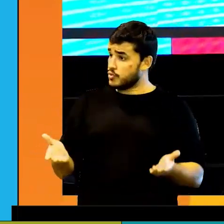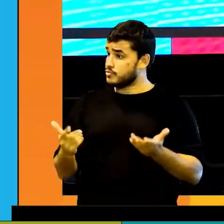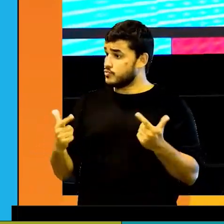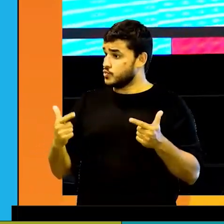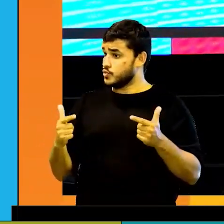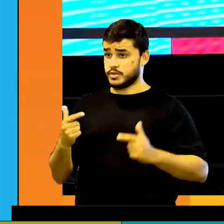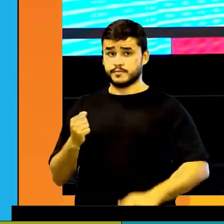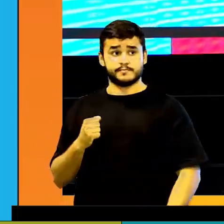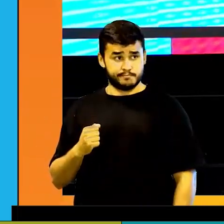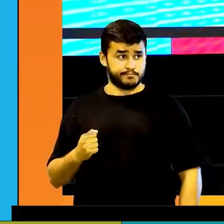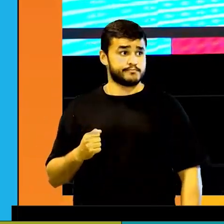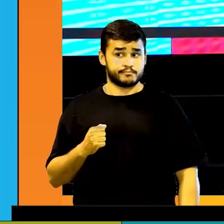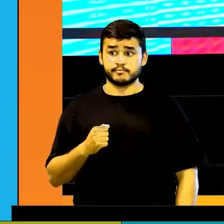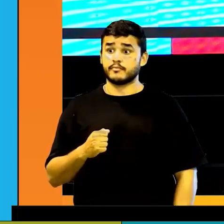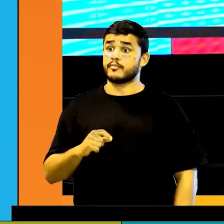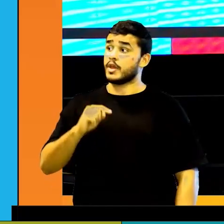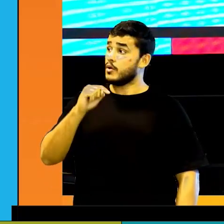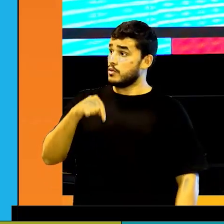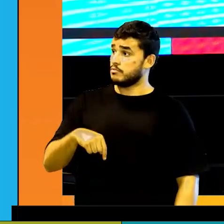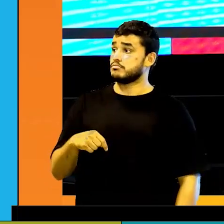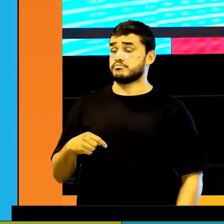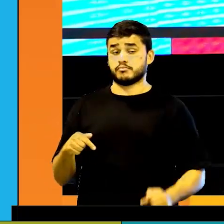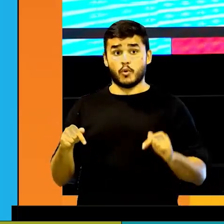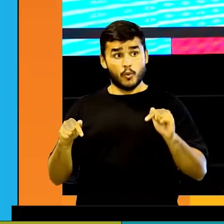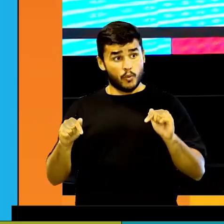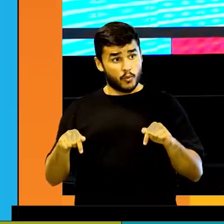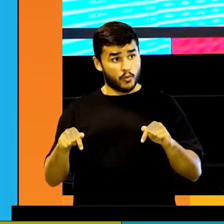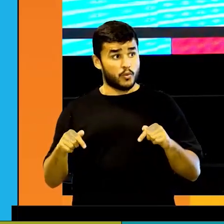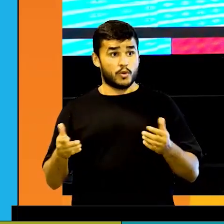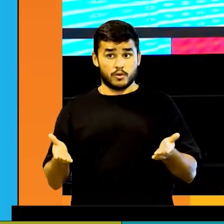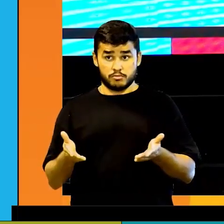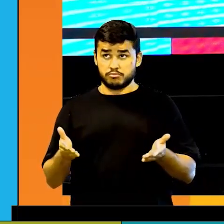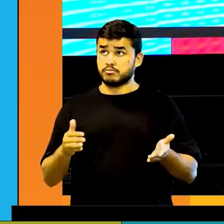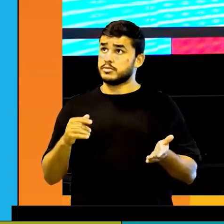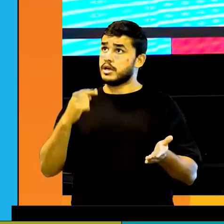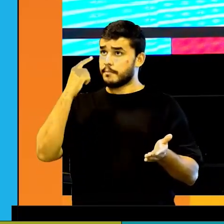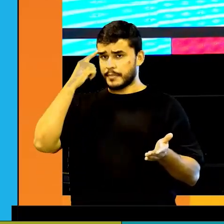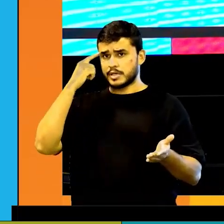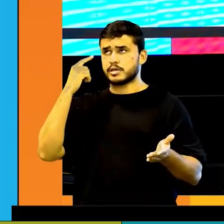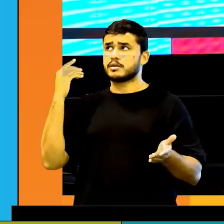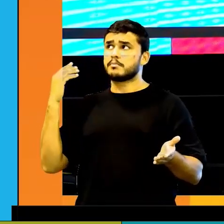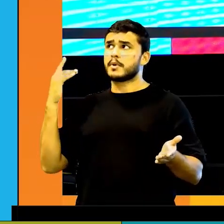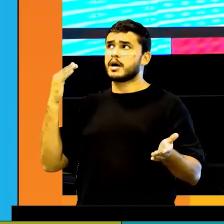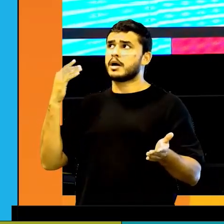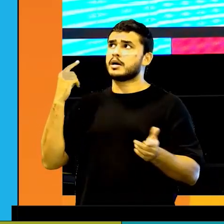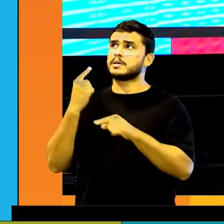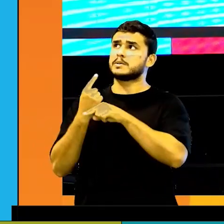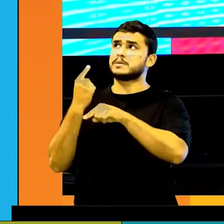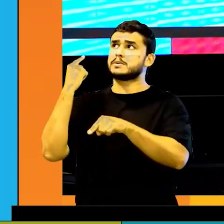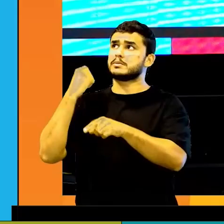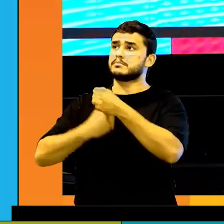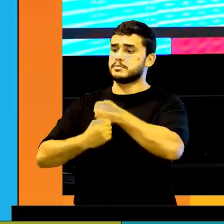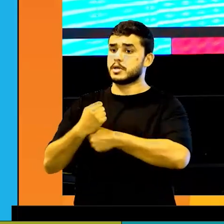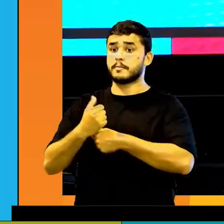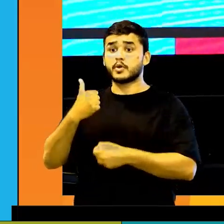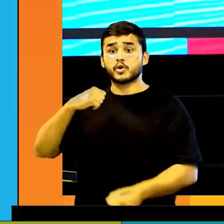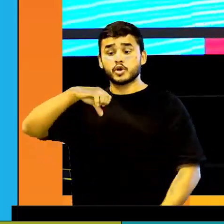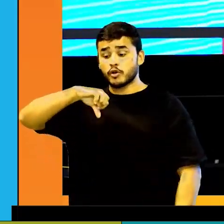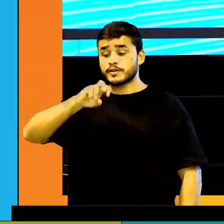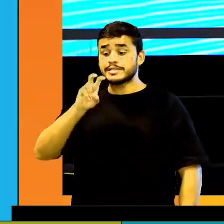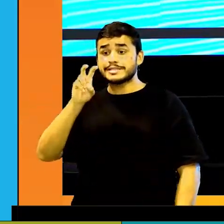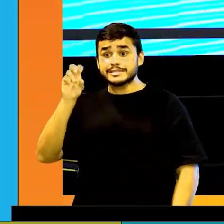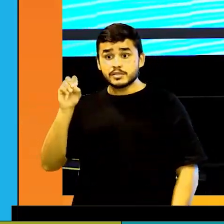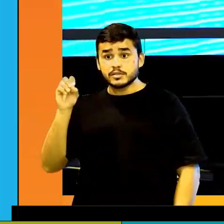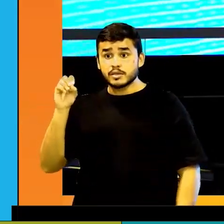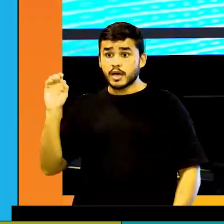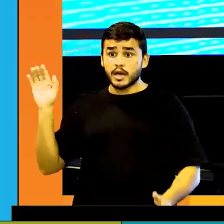isso, eu estou dizendo que hoje, já faz tempo, desde o final da década de 50 do século passado